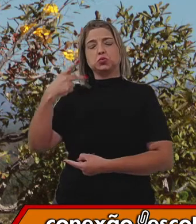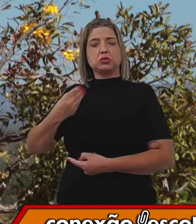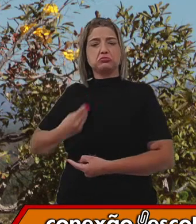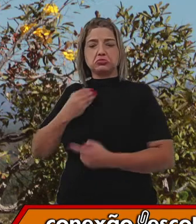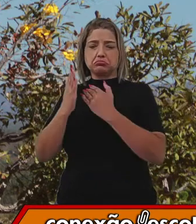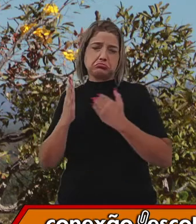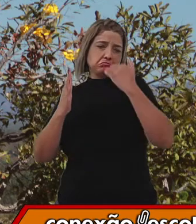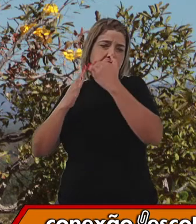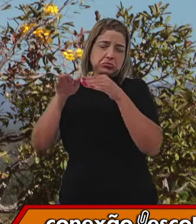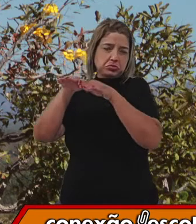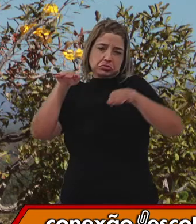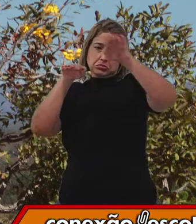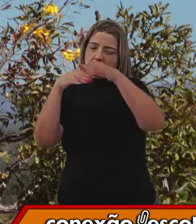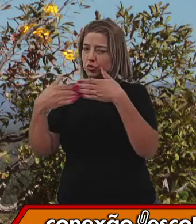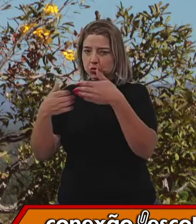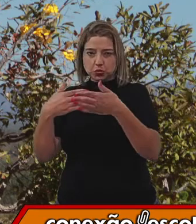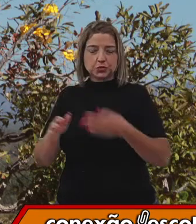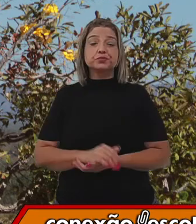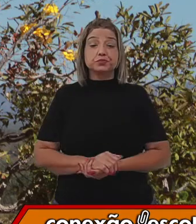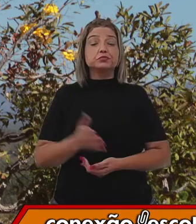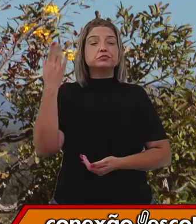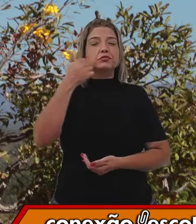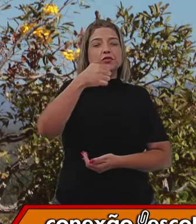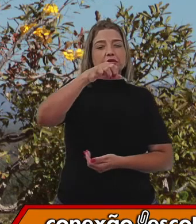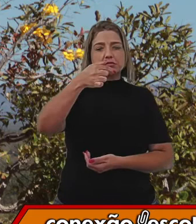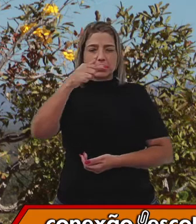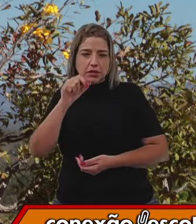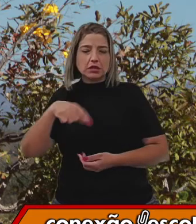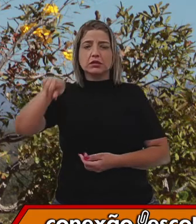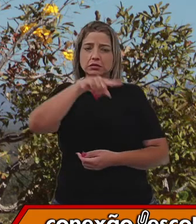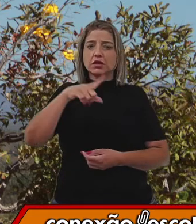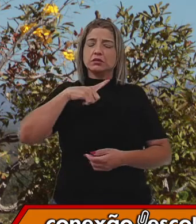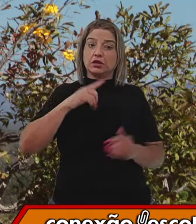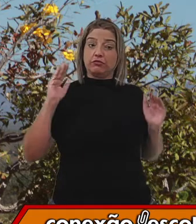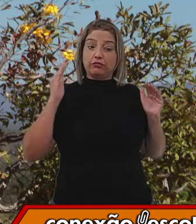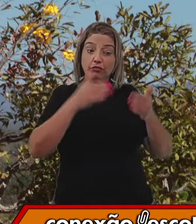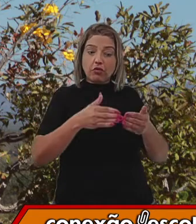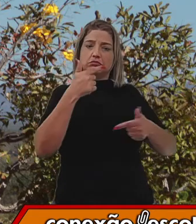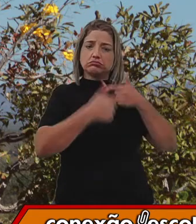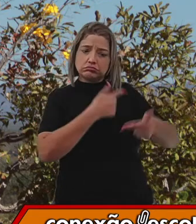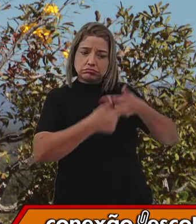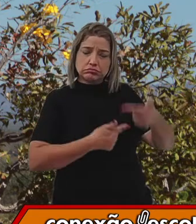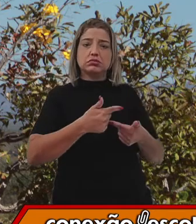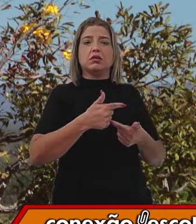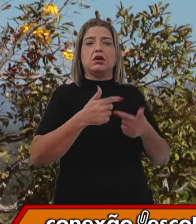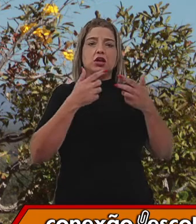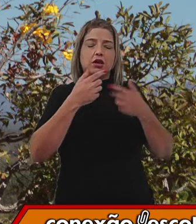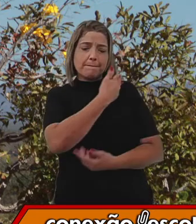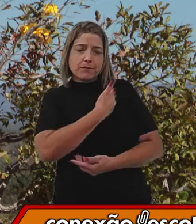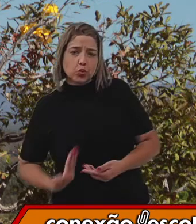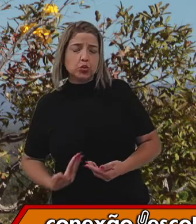teatro fundado na década de 50 e comprometido com as questões políticas e sociais foi o Teatro Oficina,